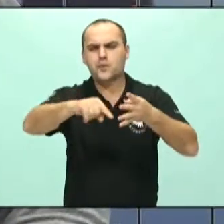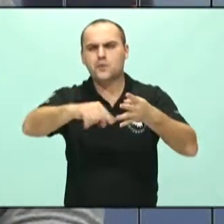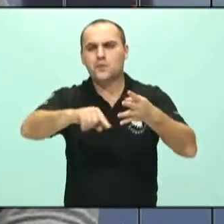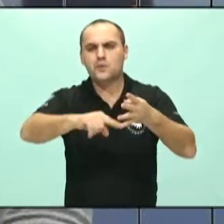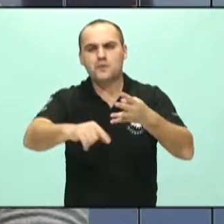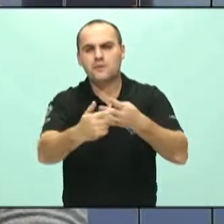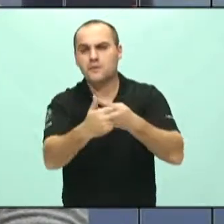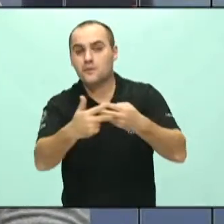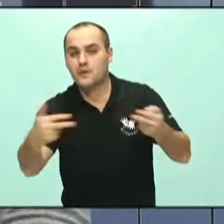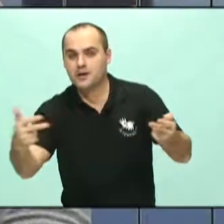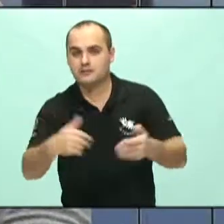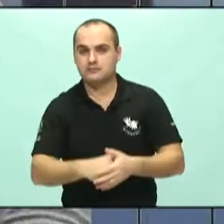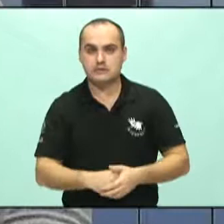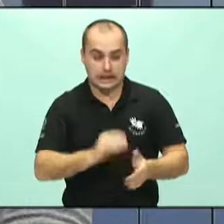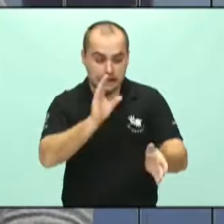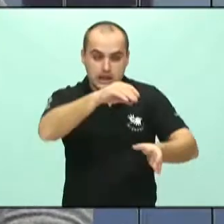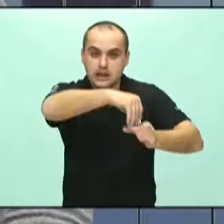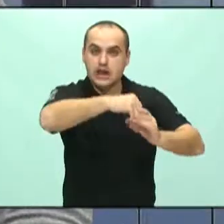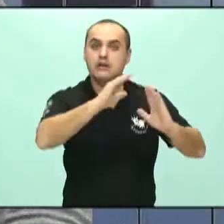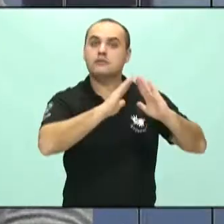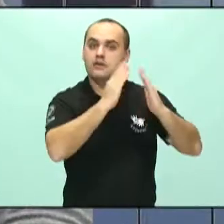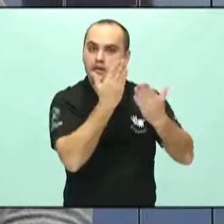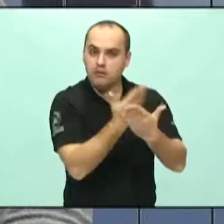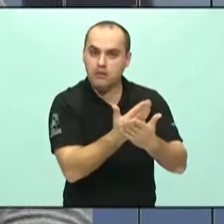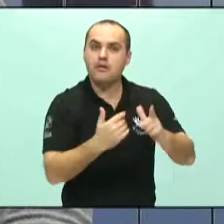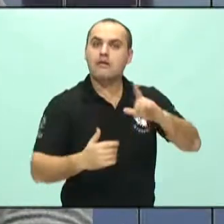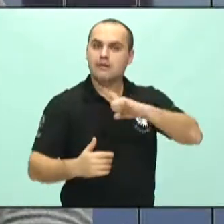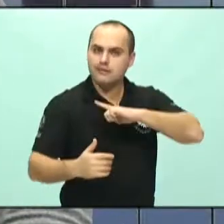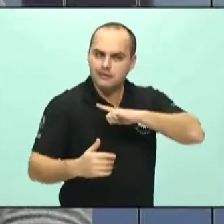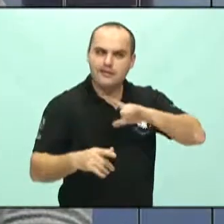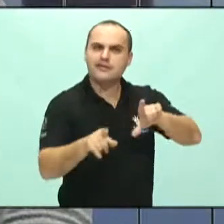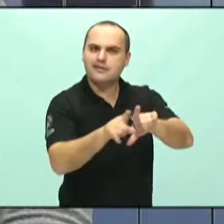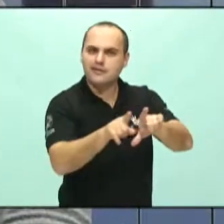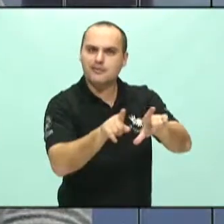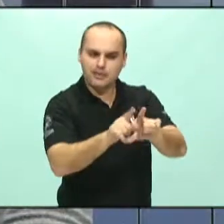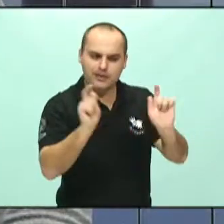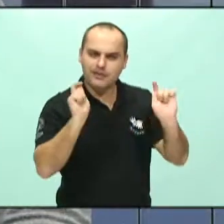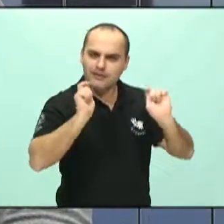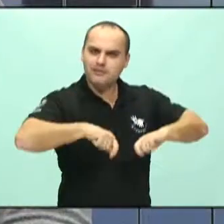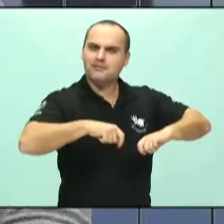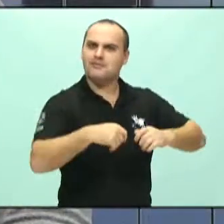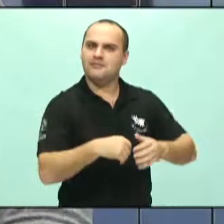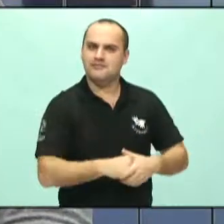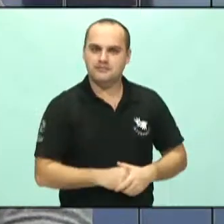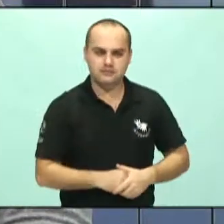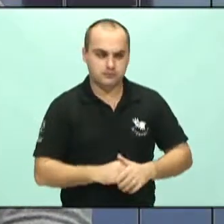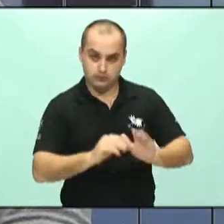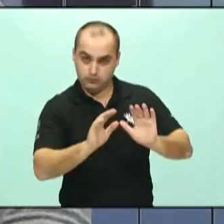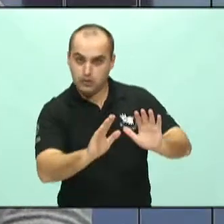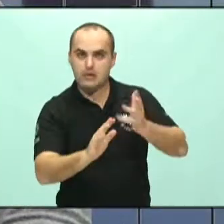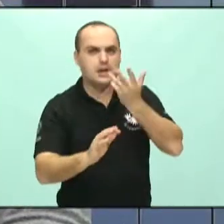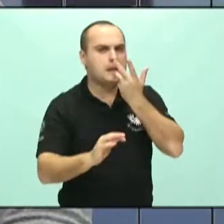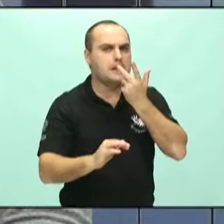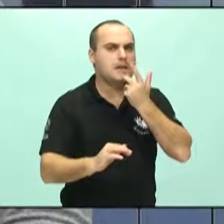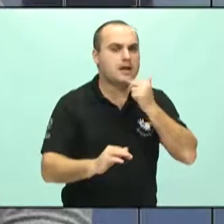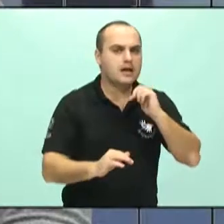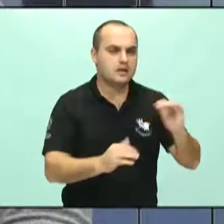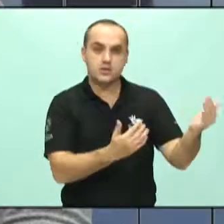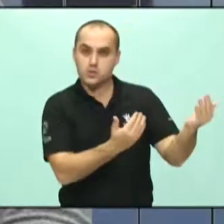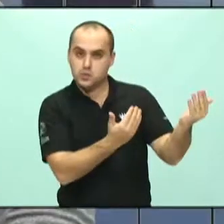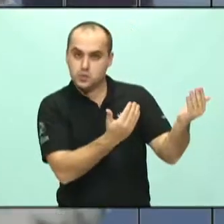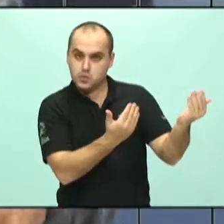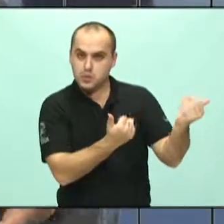no contexto educacional. Porque toda criança, todo adolescente, todo ser humano, ele só